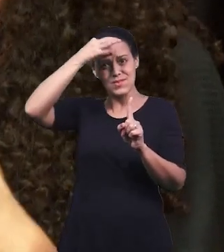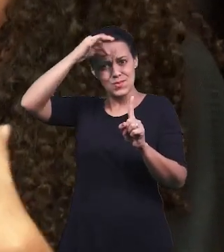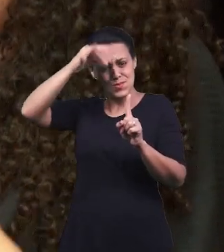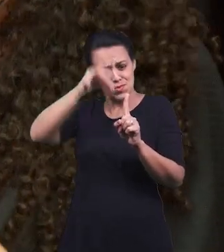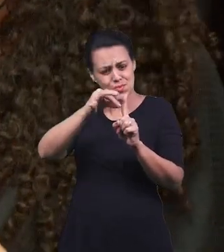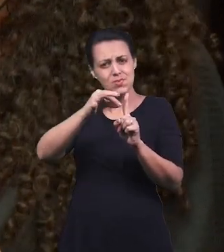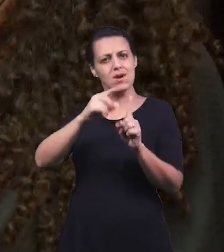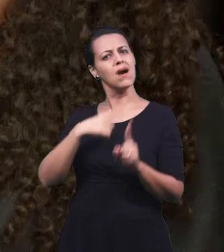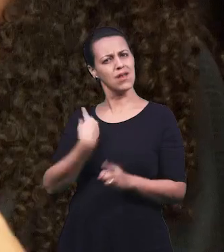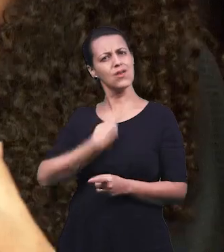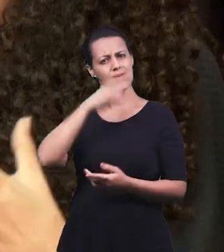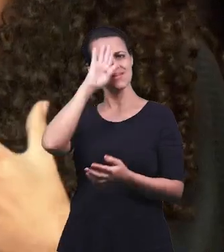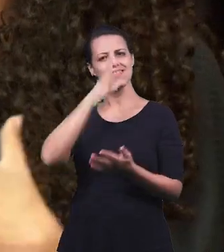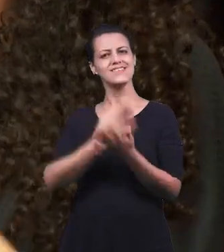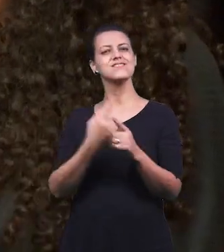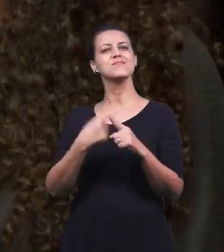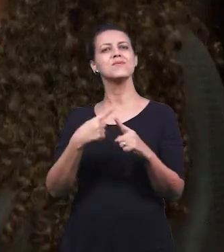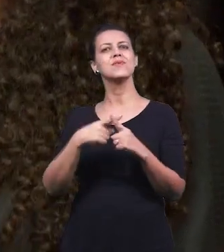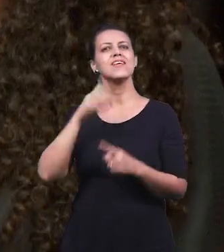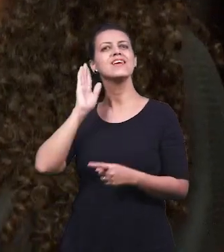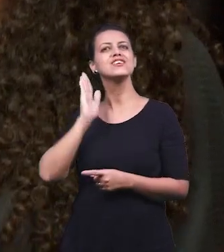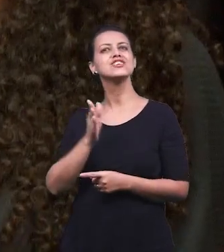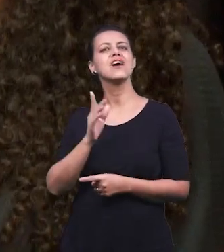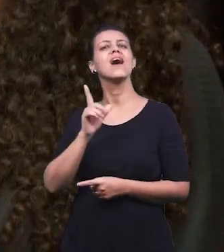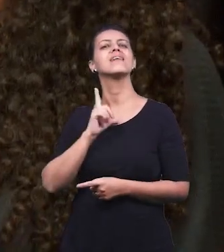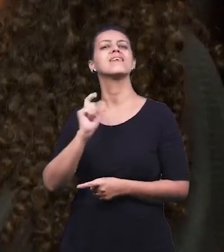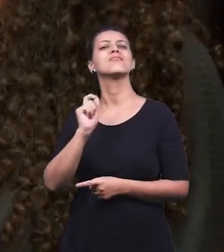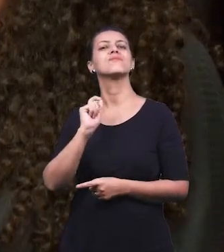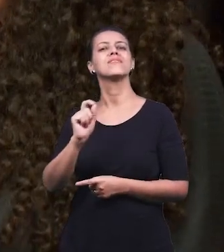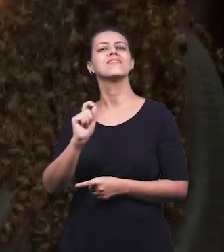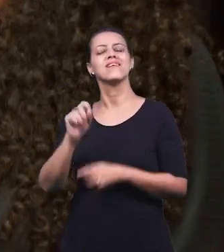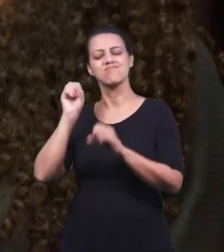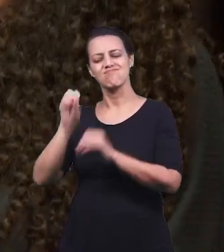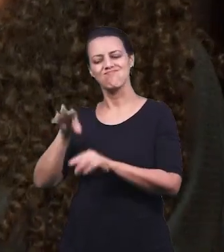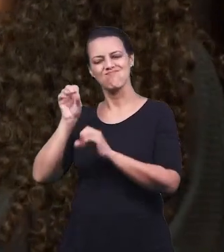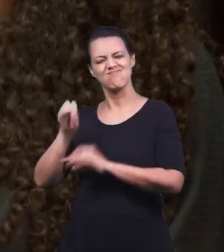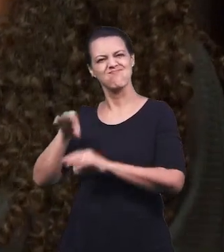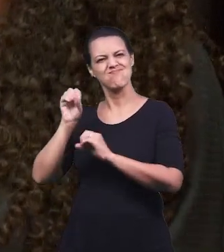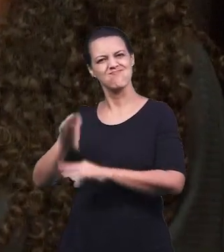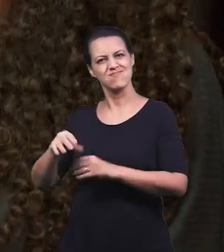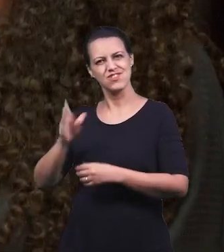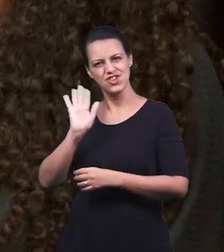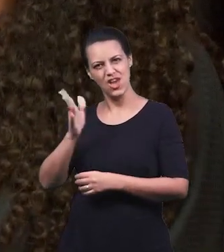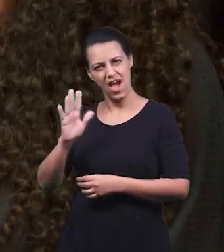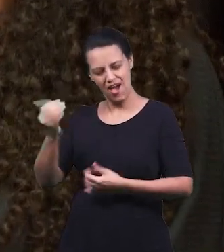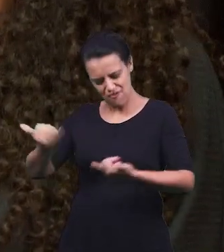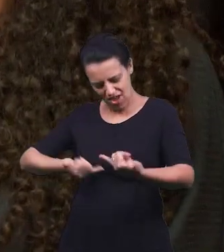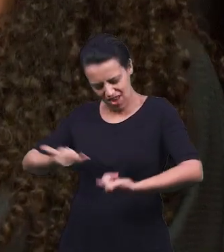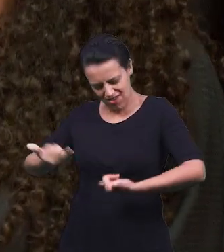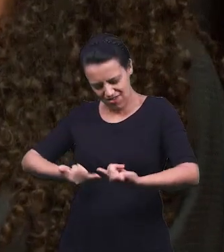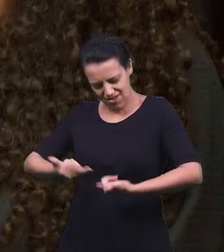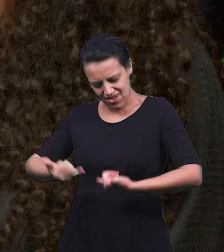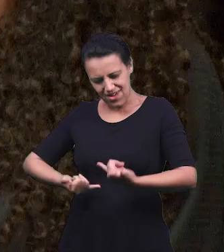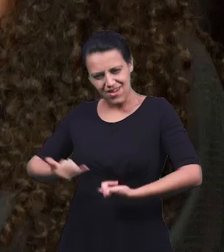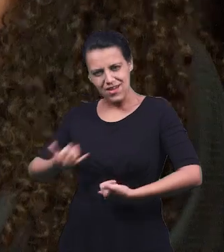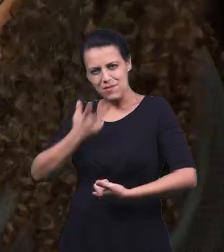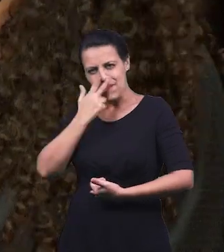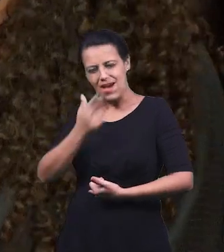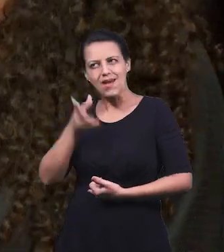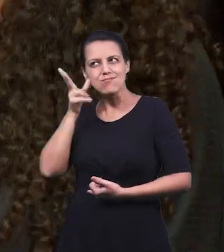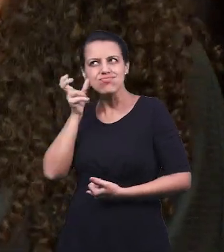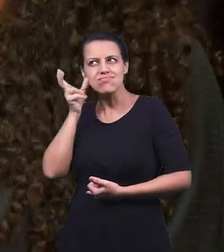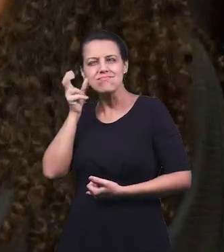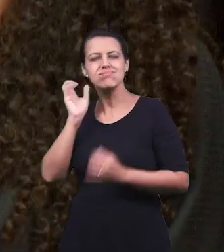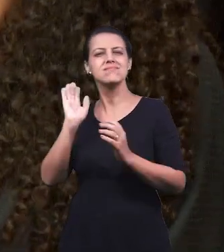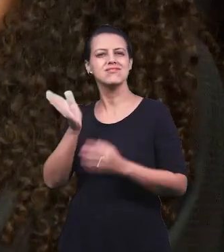Santo. Nós cremos nisso, porque ele já está recebendo ali a palavra do Senhor. Então, o bebê, desde a sua formação, já começa ali o